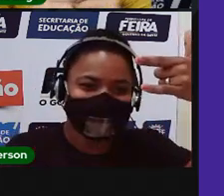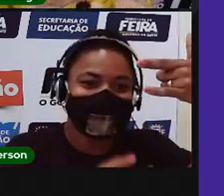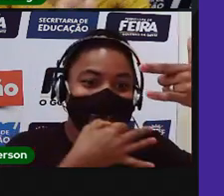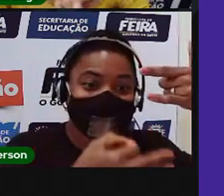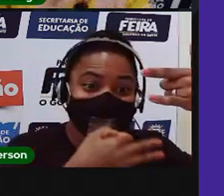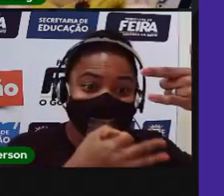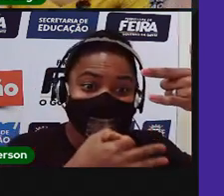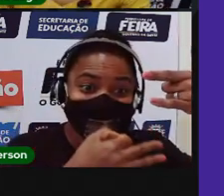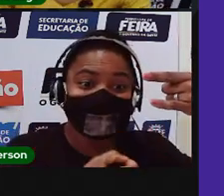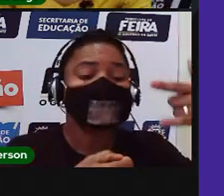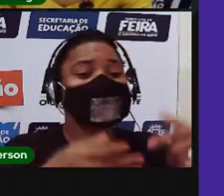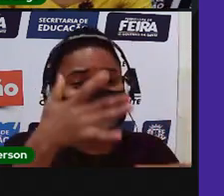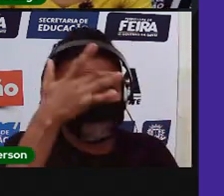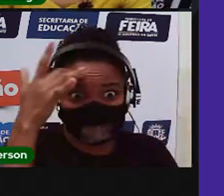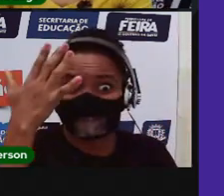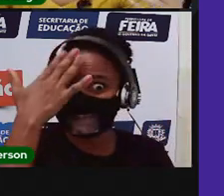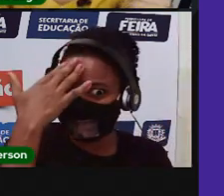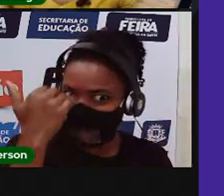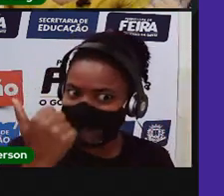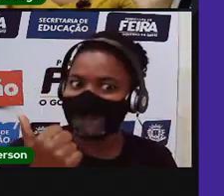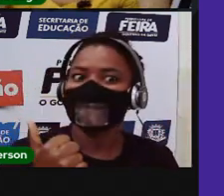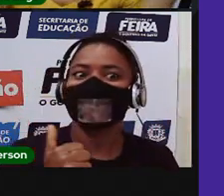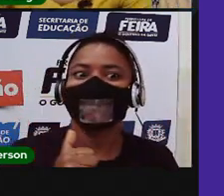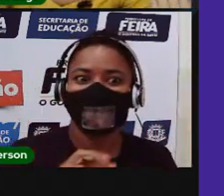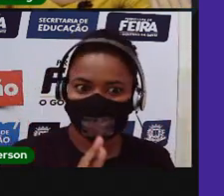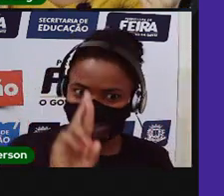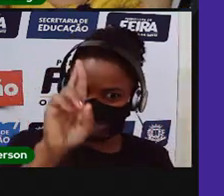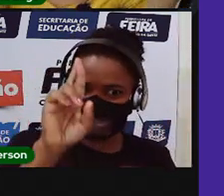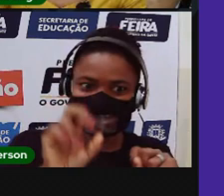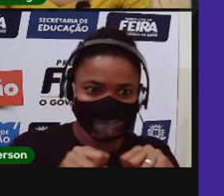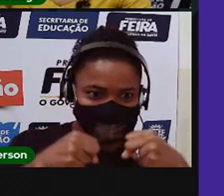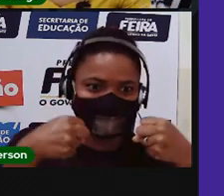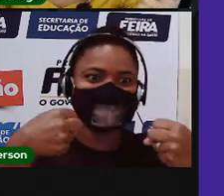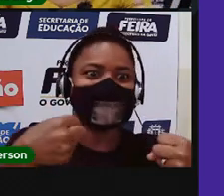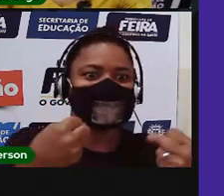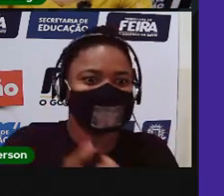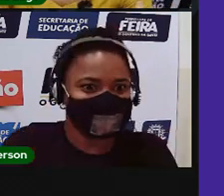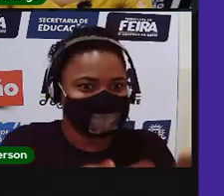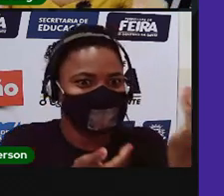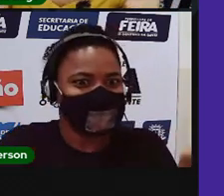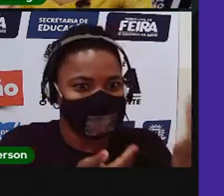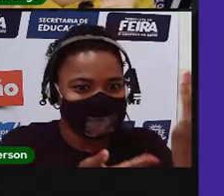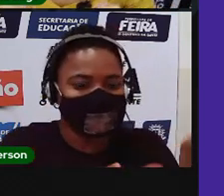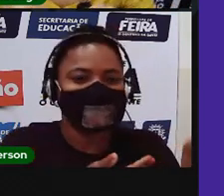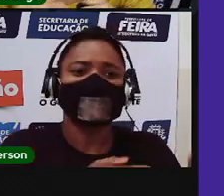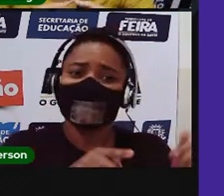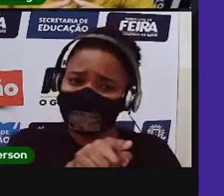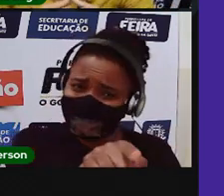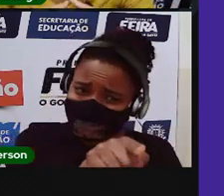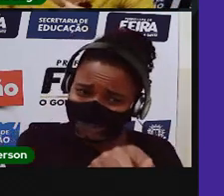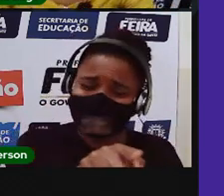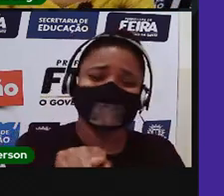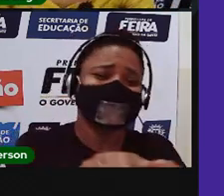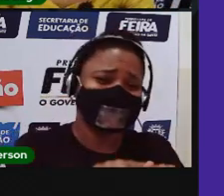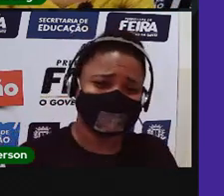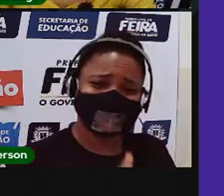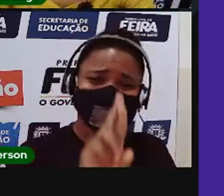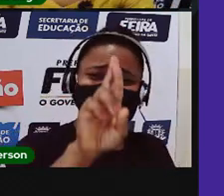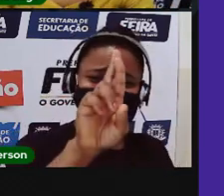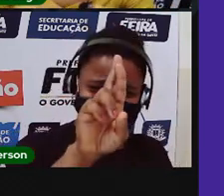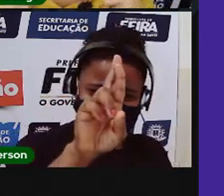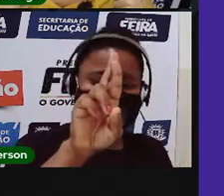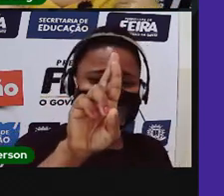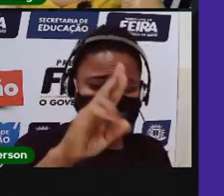tem muita gente que já sabe o que é. Então, saiba que você também está nesse lugar, você é o protagonista, né? Da